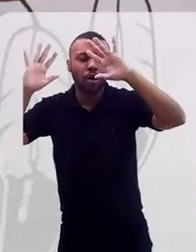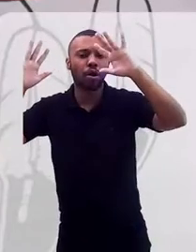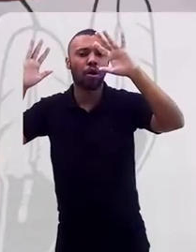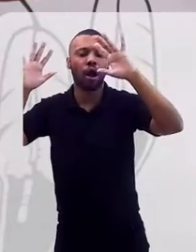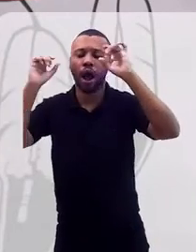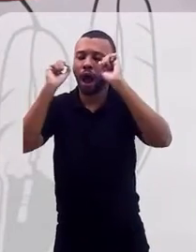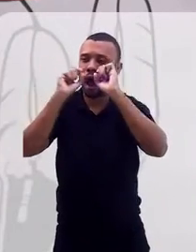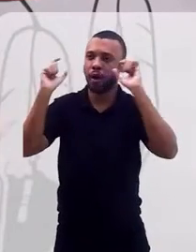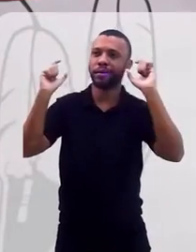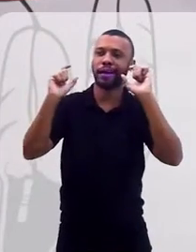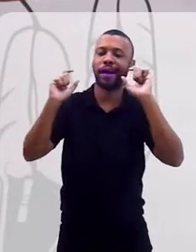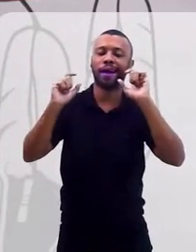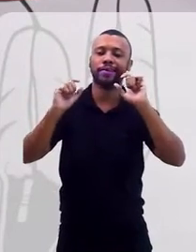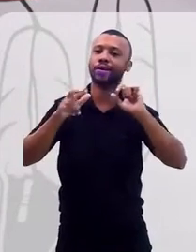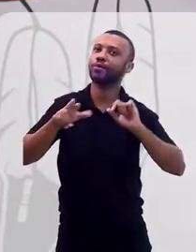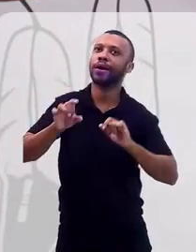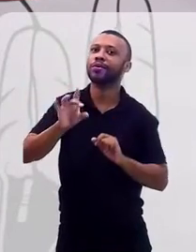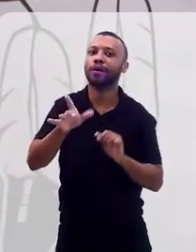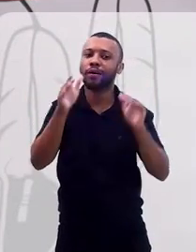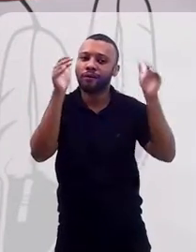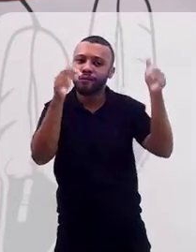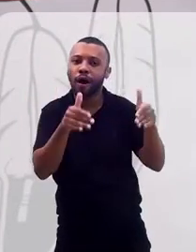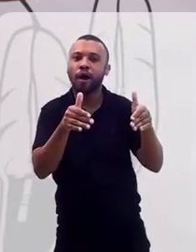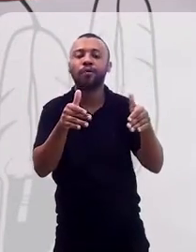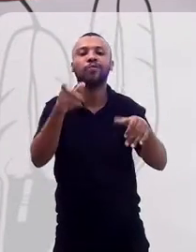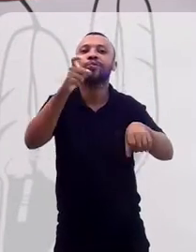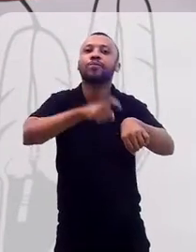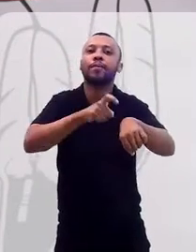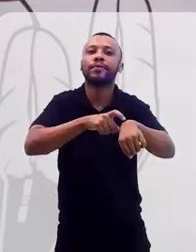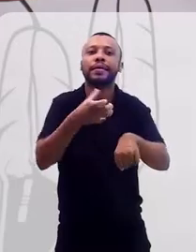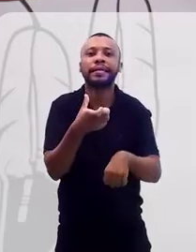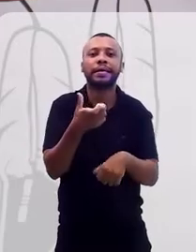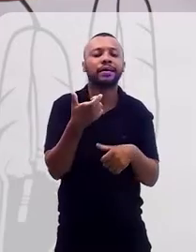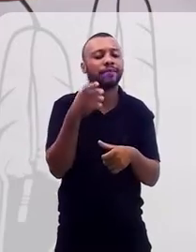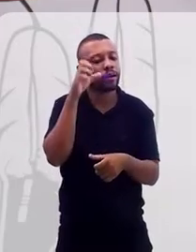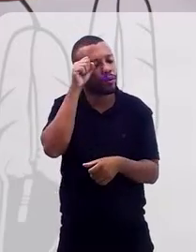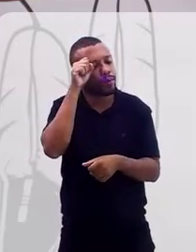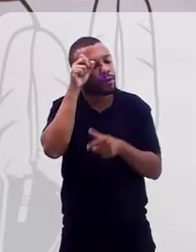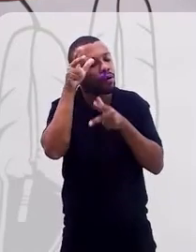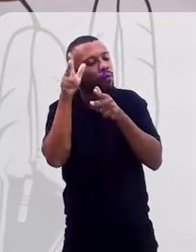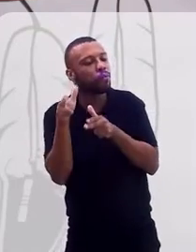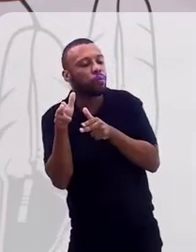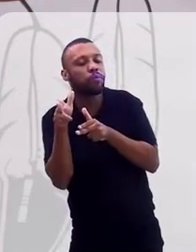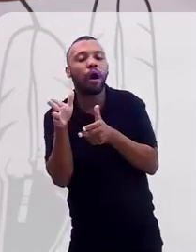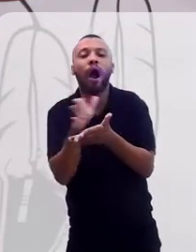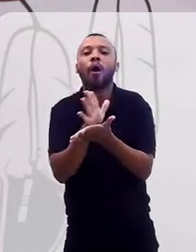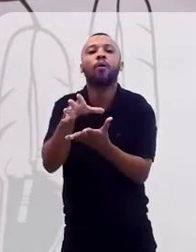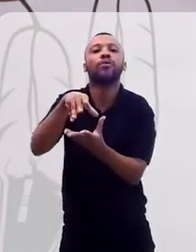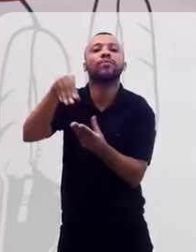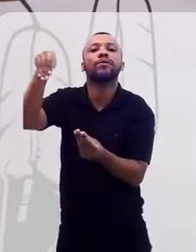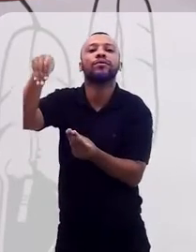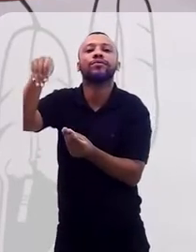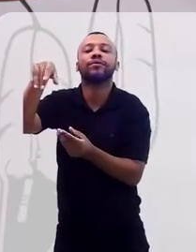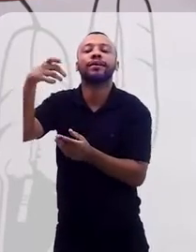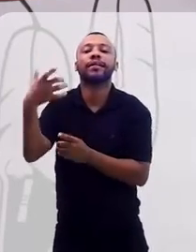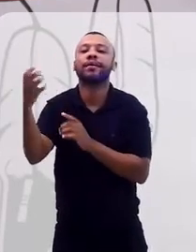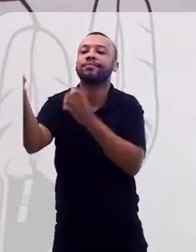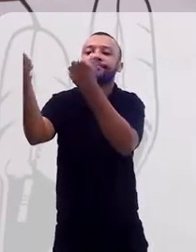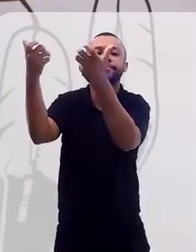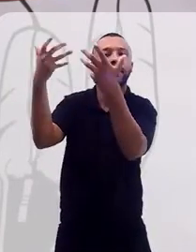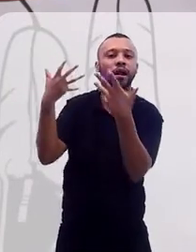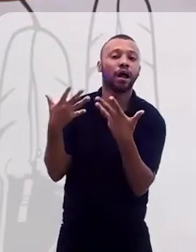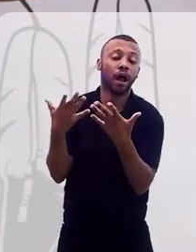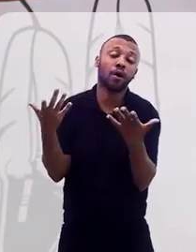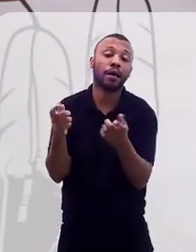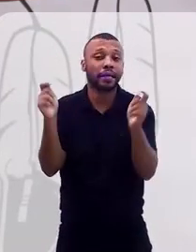né não necessariamente só eh de vez em quando quando eu queria eu estava dormindo e algum espírito queria